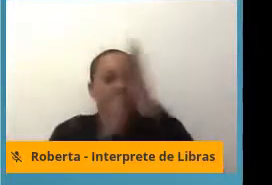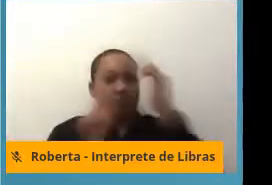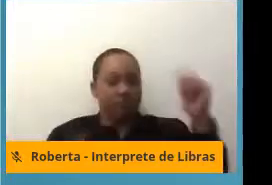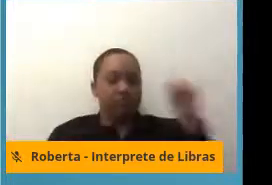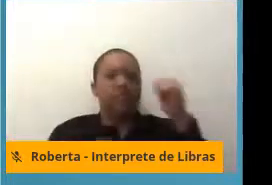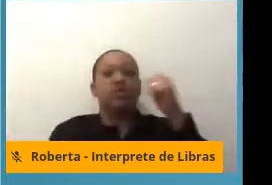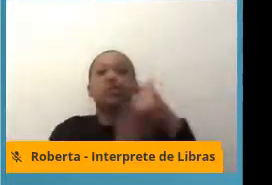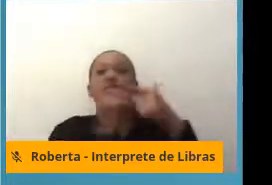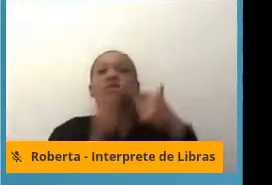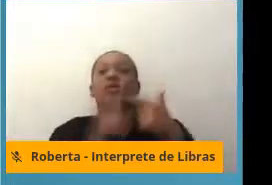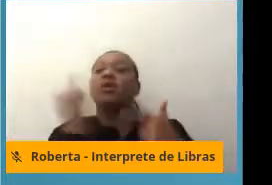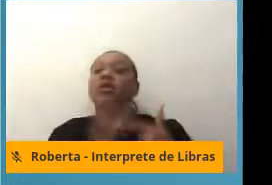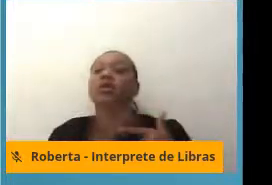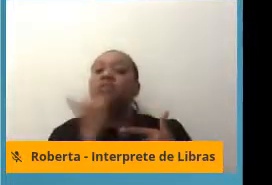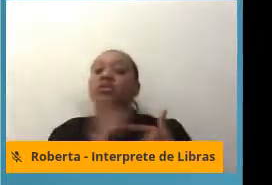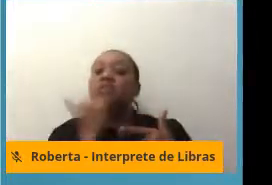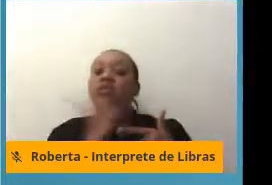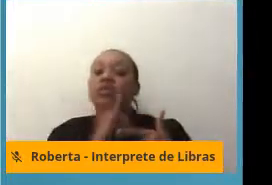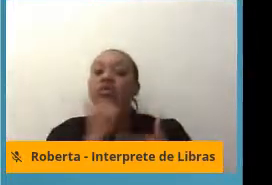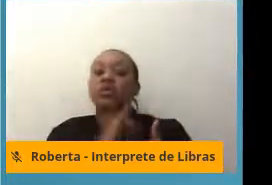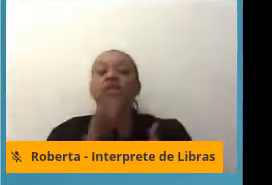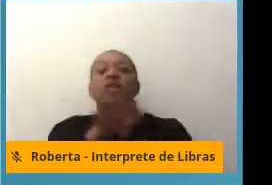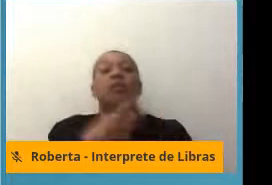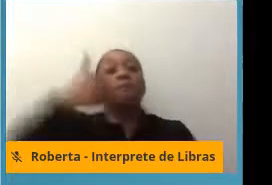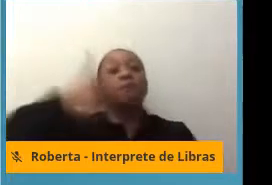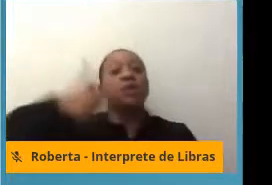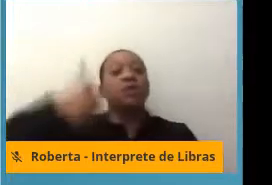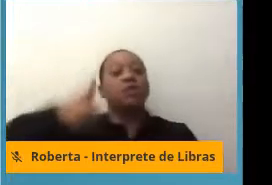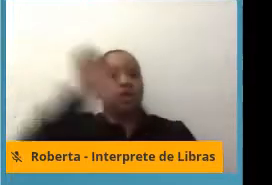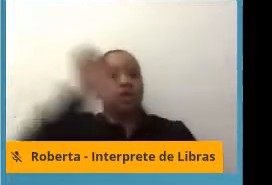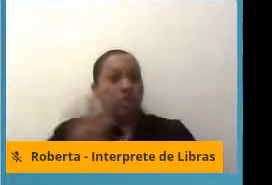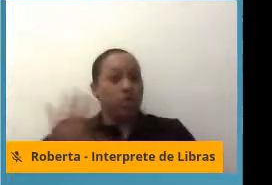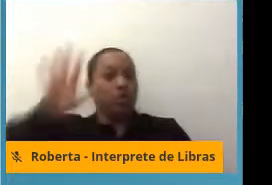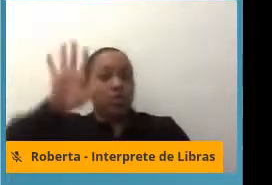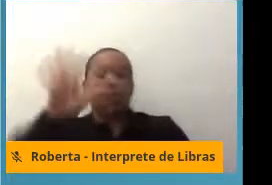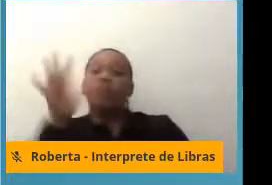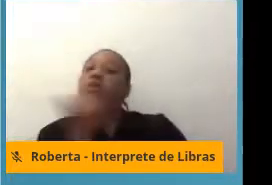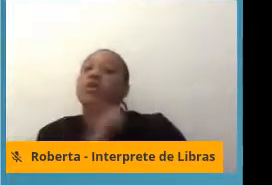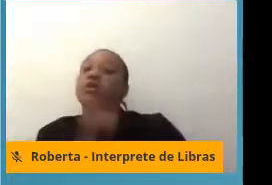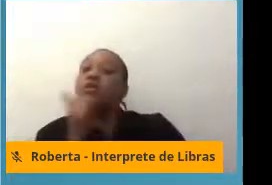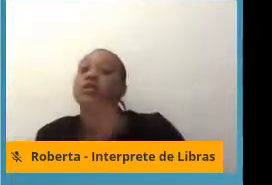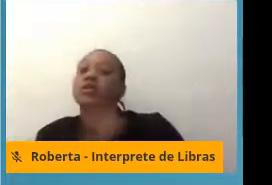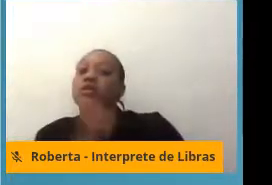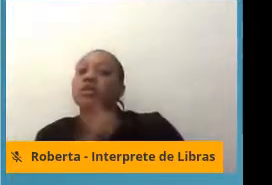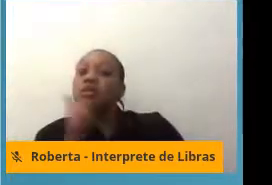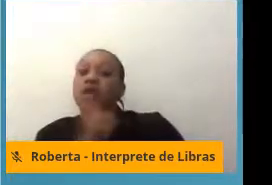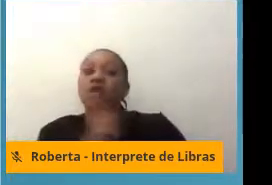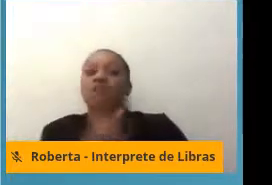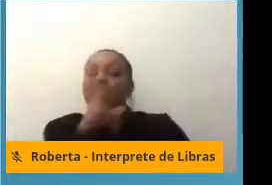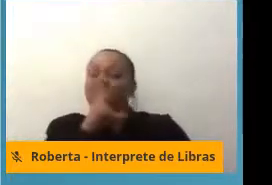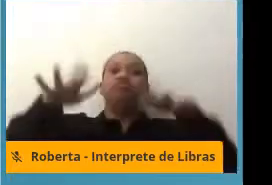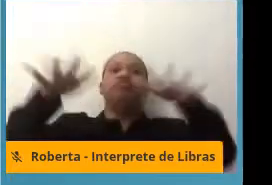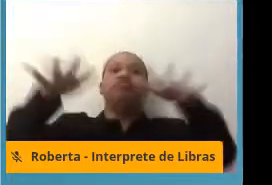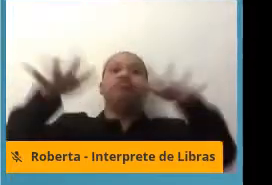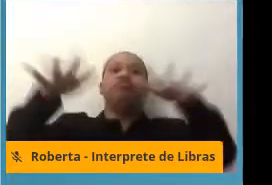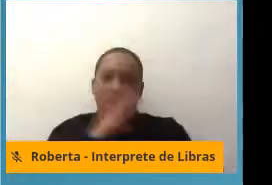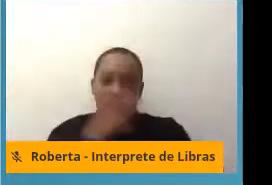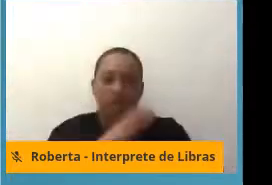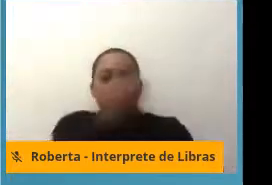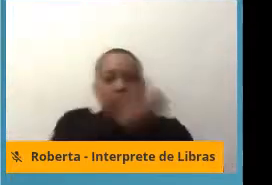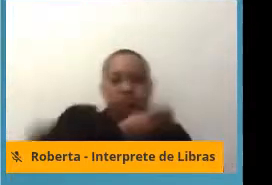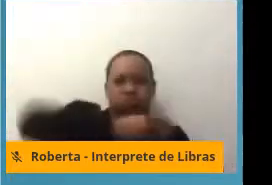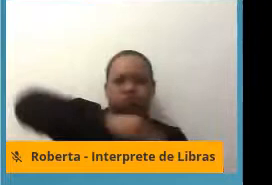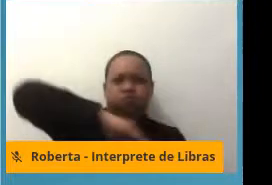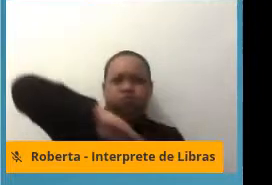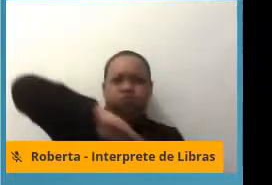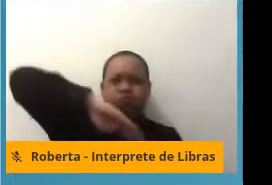que foi atingido mais forte, né? Na Europa. Então, a gente vê que eles tiveram uma curva de crescimento bem pronunciado, aí, desde fevereiro